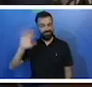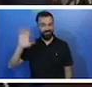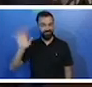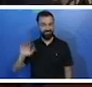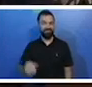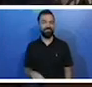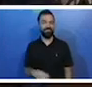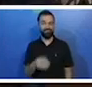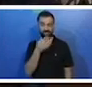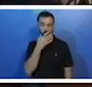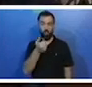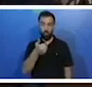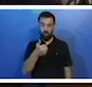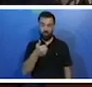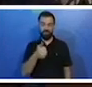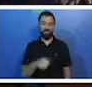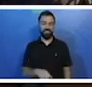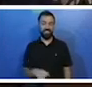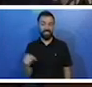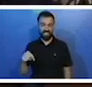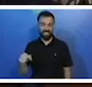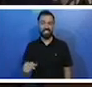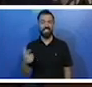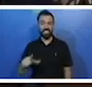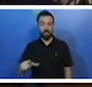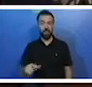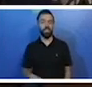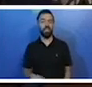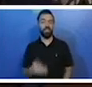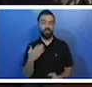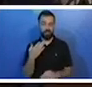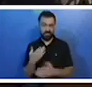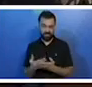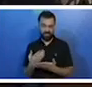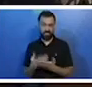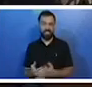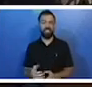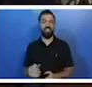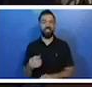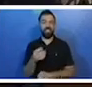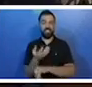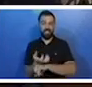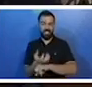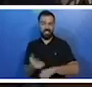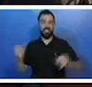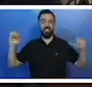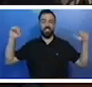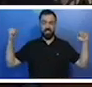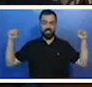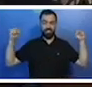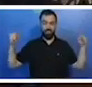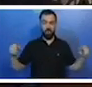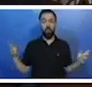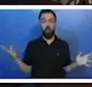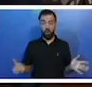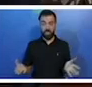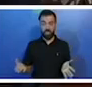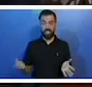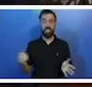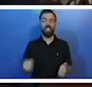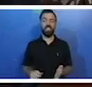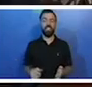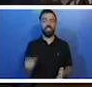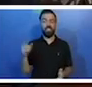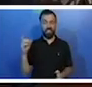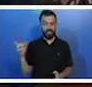Olá, boa tarde a todos vocês. Estamos aqui novamente para mais uma aula da nossa disciplina de Educação Física. Hoje nós vamos ver a